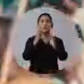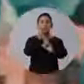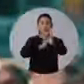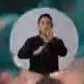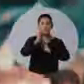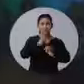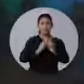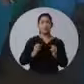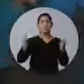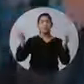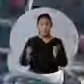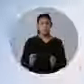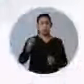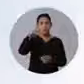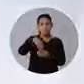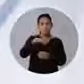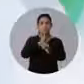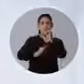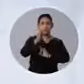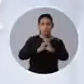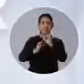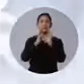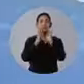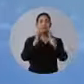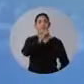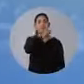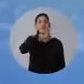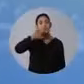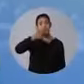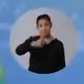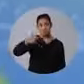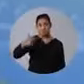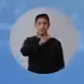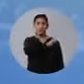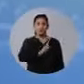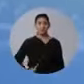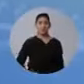confiança. É Gladson 11 também na internet. Gladson Cameli, governador.